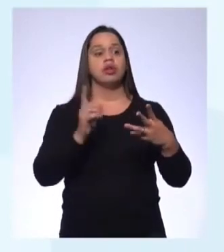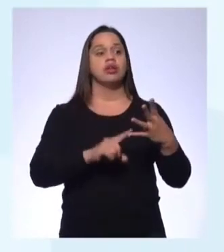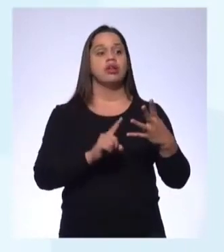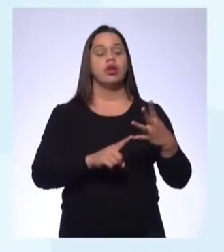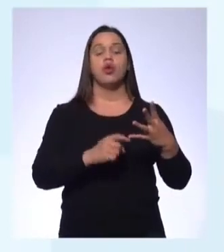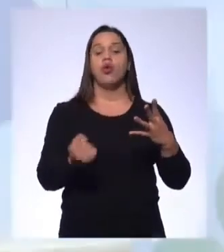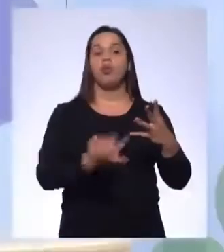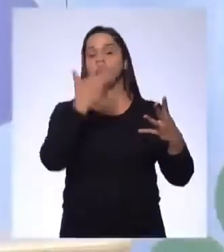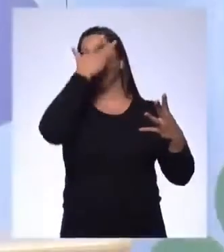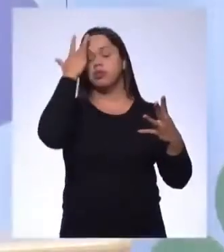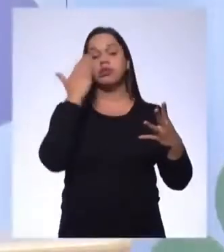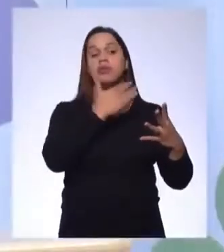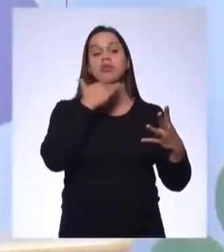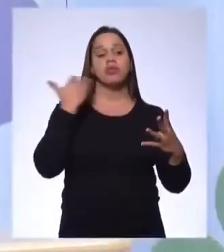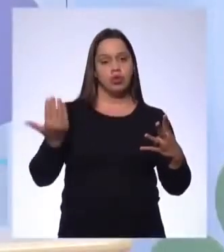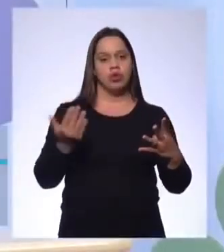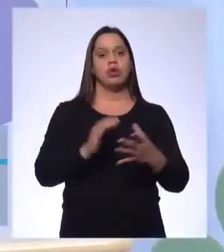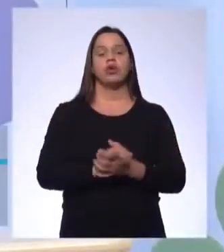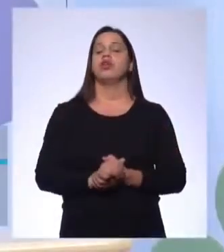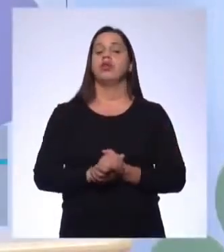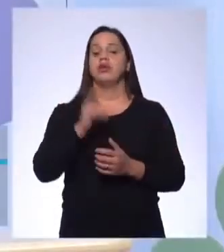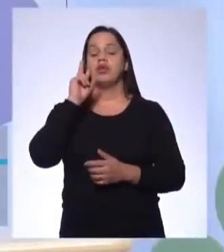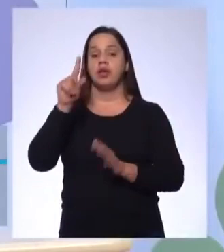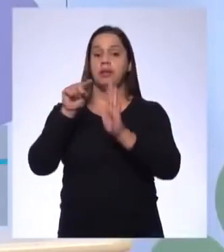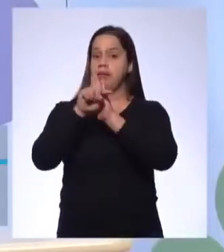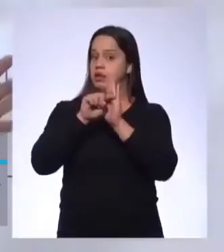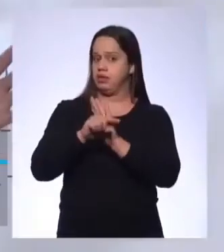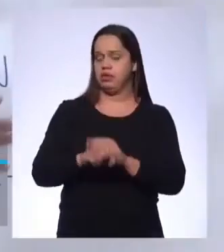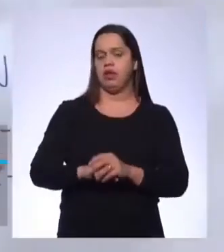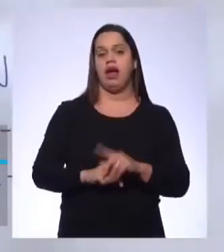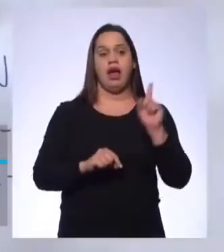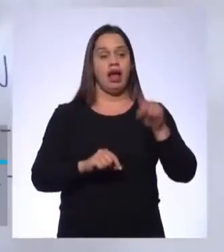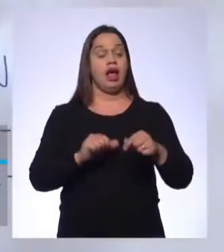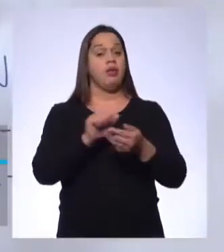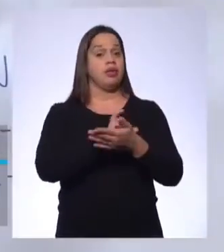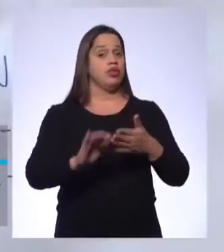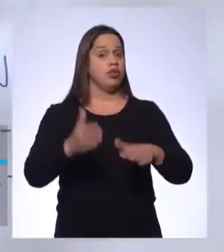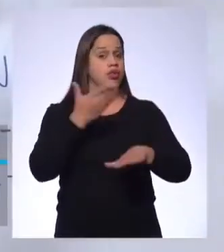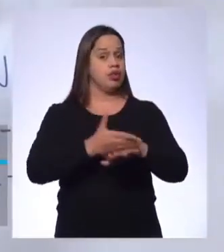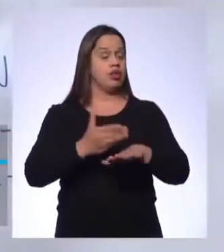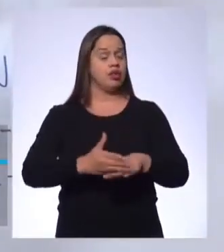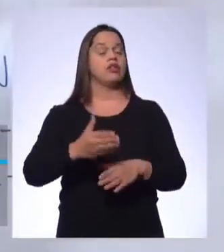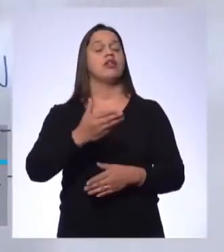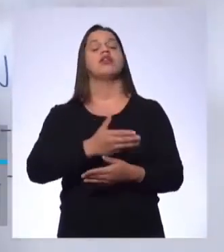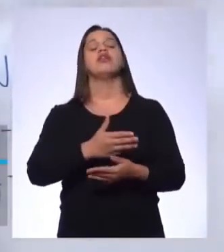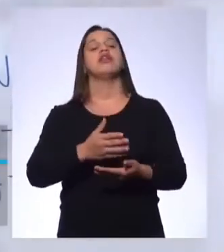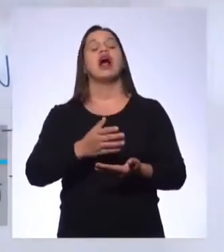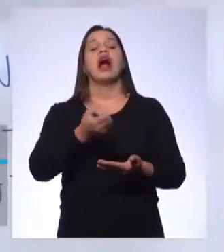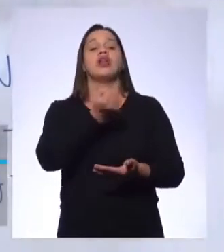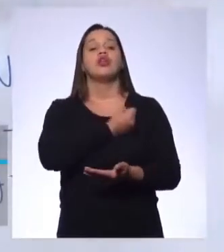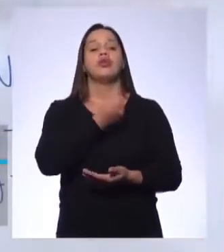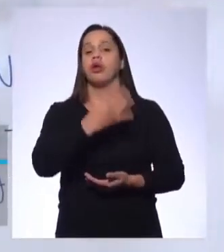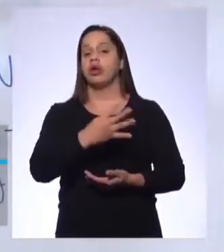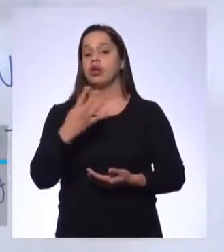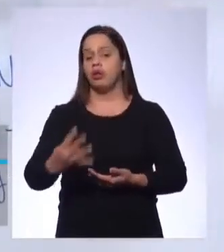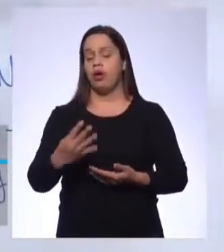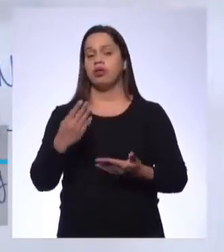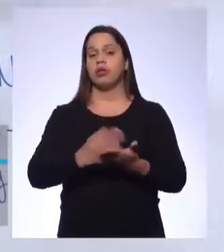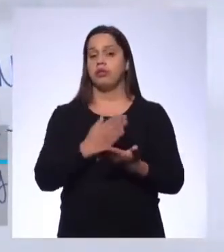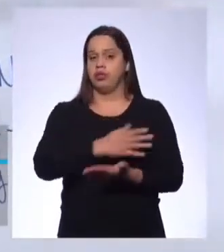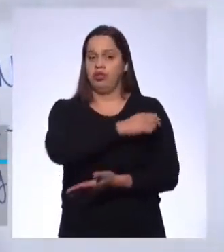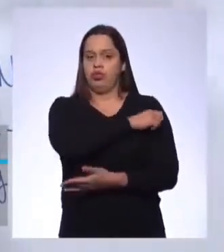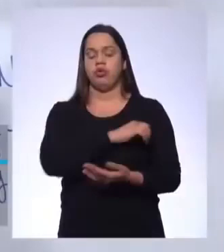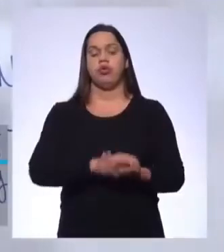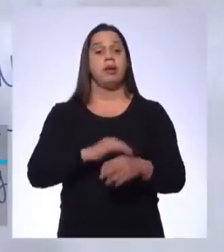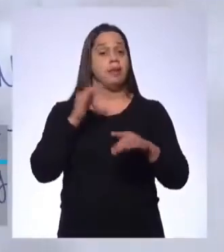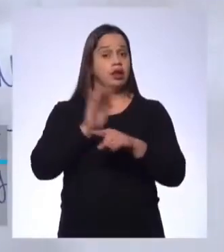pessoas morreram, how many people died. Isso mesmo. Esse exercício ele está na página 44 da apostila. Para ajudar vocês,